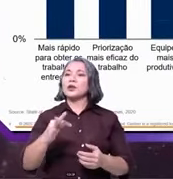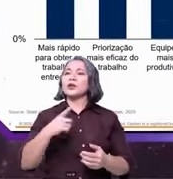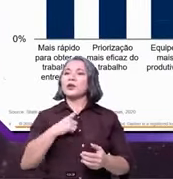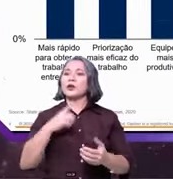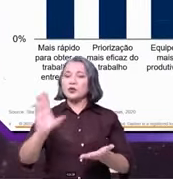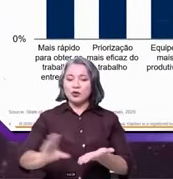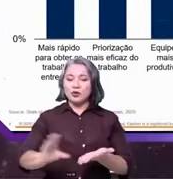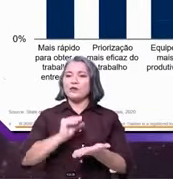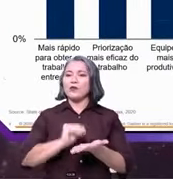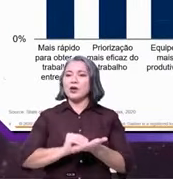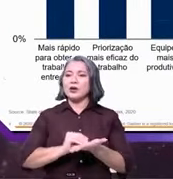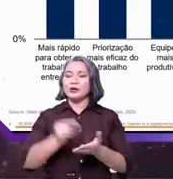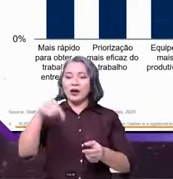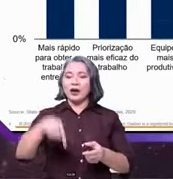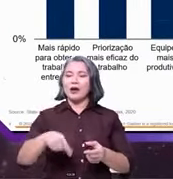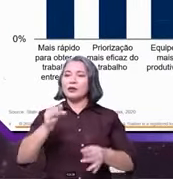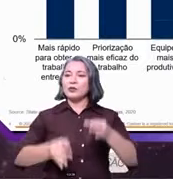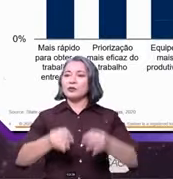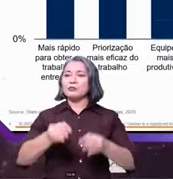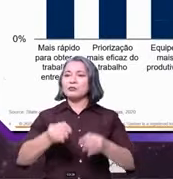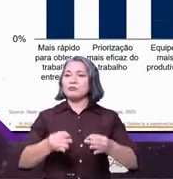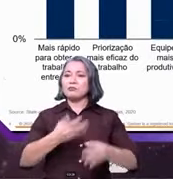nossa, né, no serviço público.